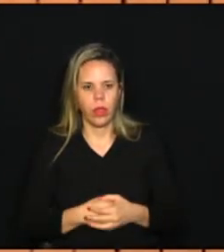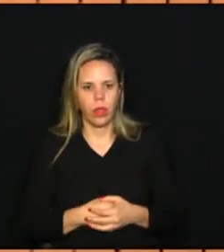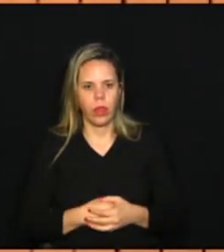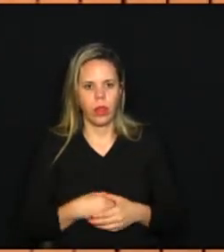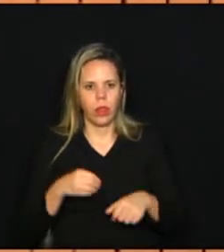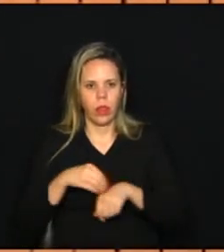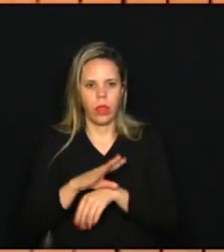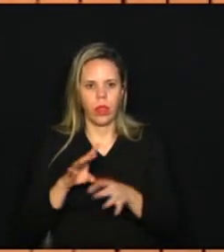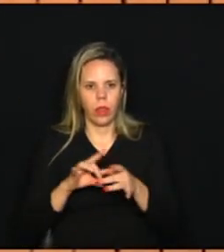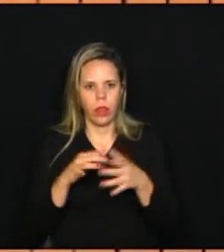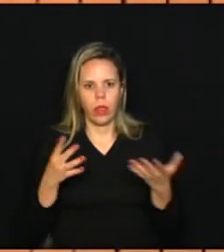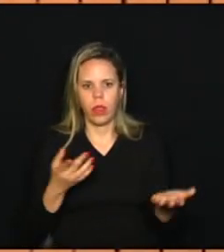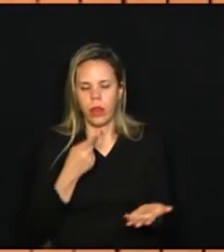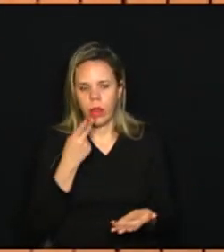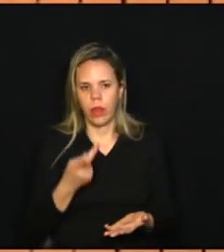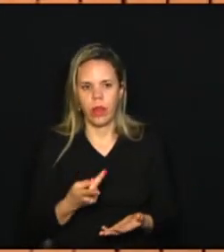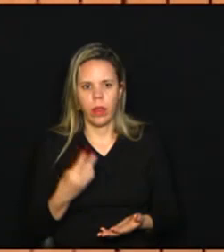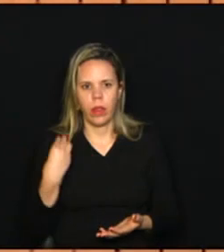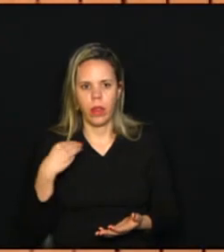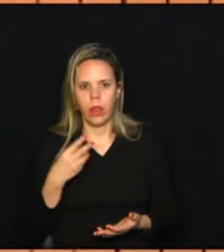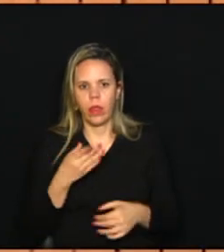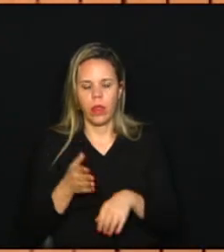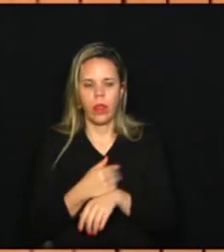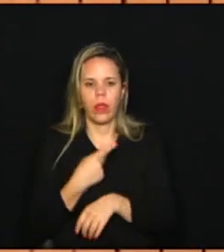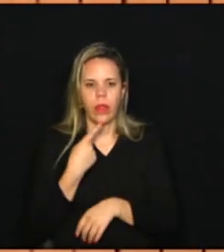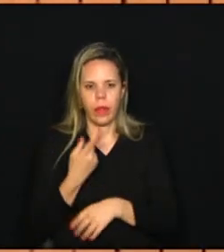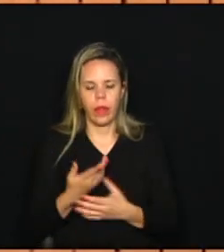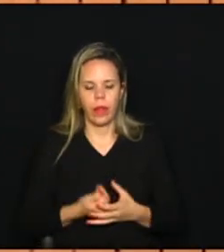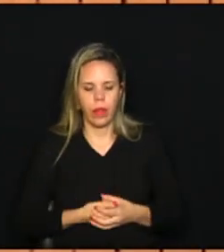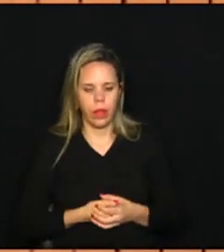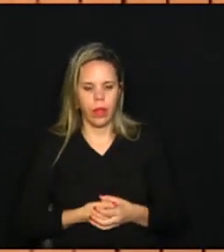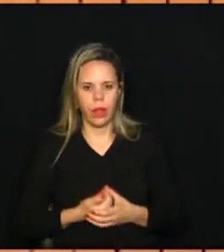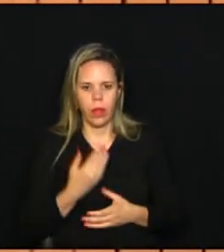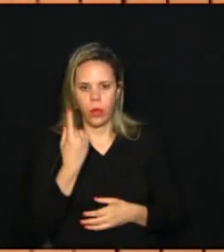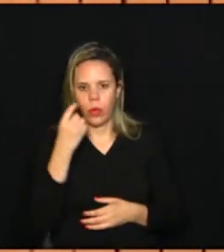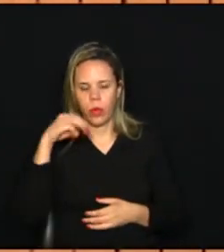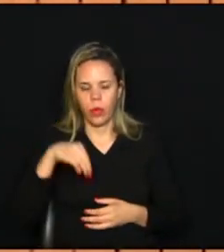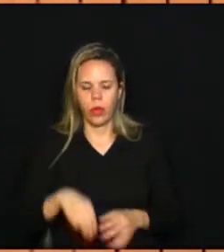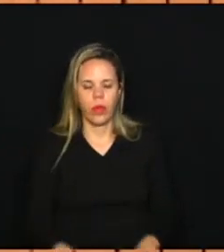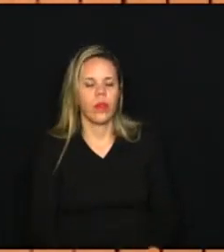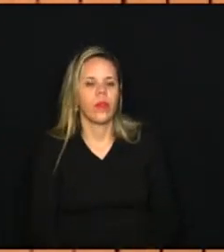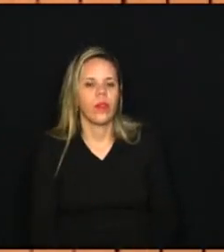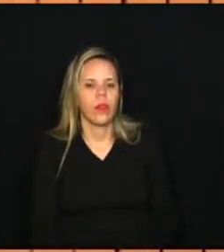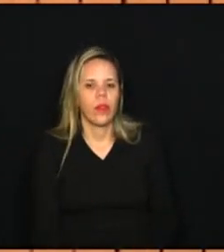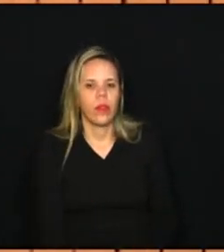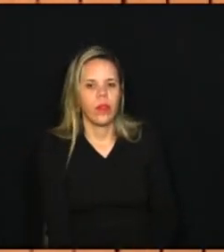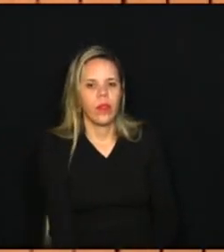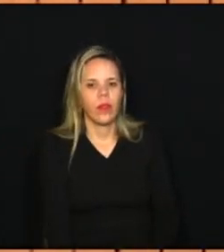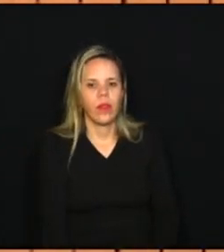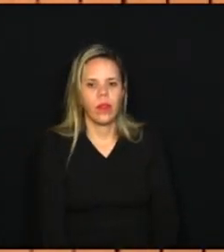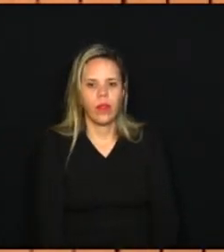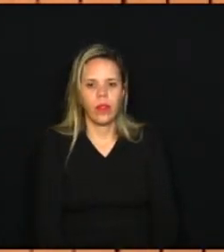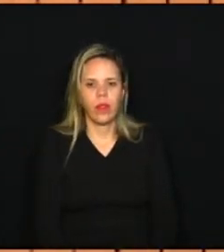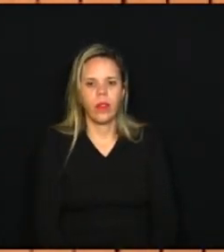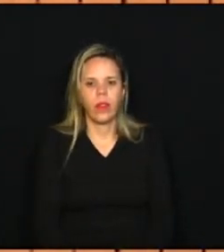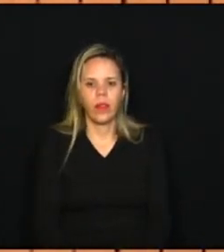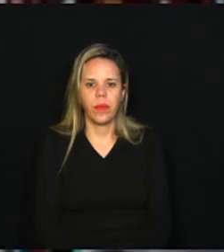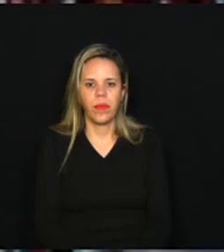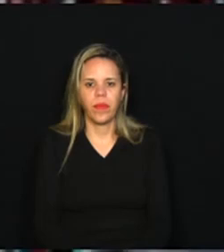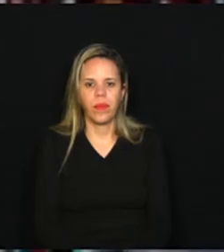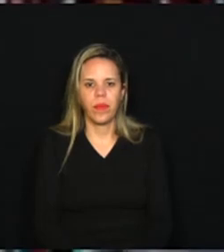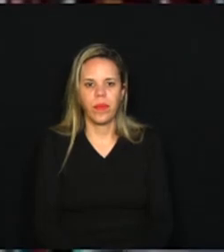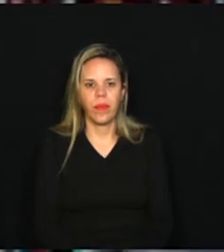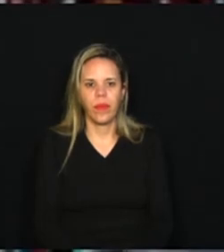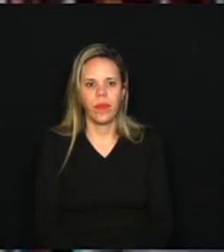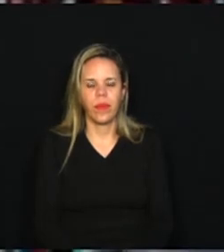deixar... Mariana. Um minuto antes da Andréia falar, eu prometo que é um minuto, Paulo, prometo que é um minutinho só.